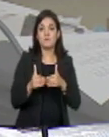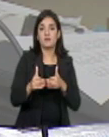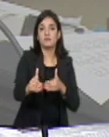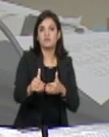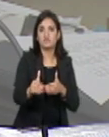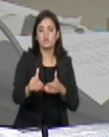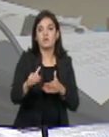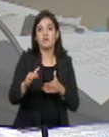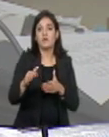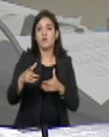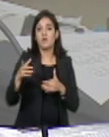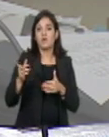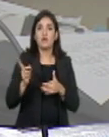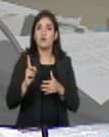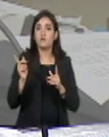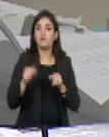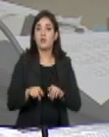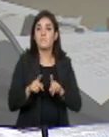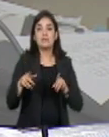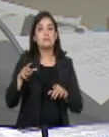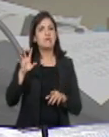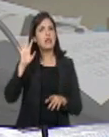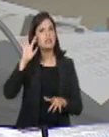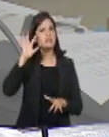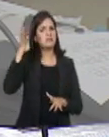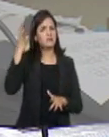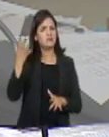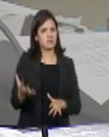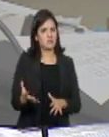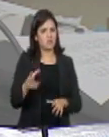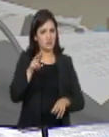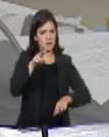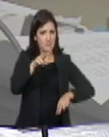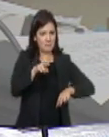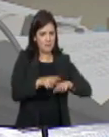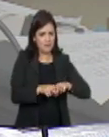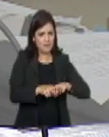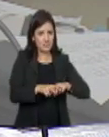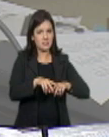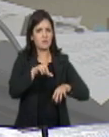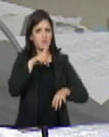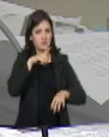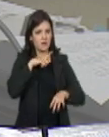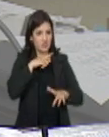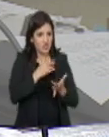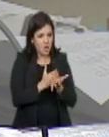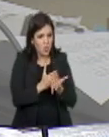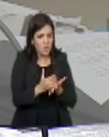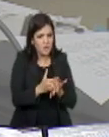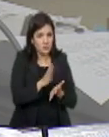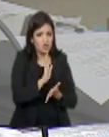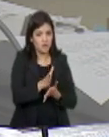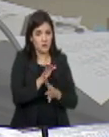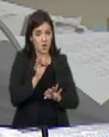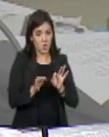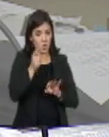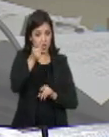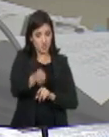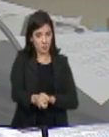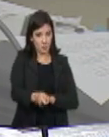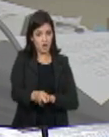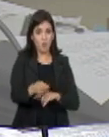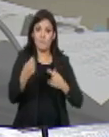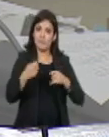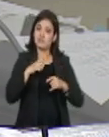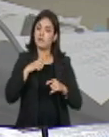isso. Agora, as decisões, a meu ver, as prisões, as execuções que se iniciaram, o tribunal deve ter a